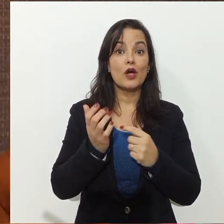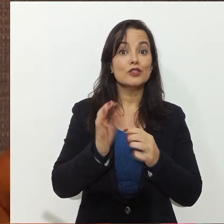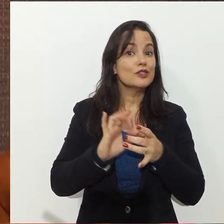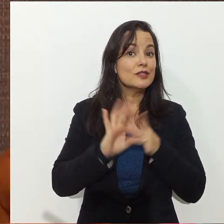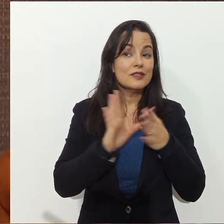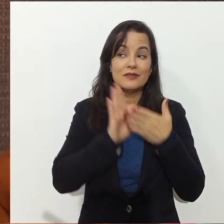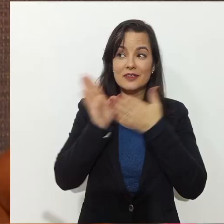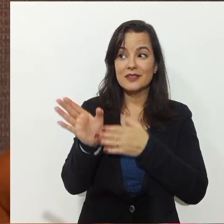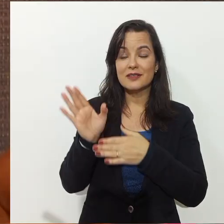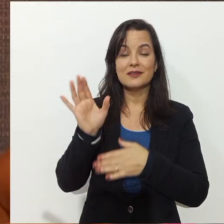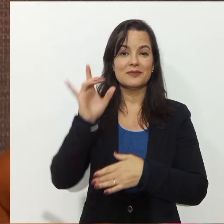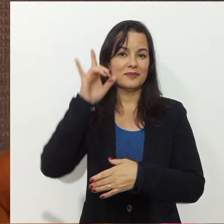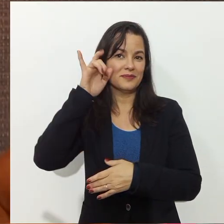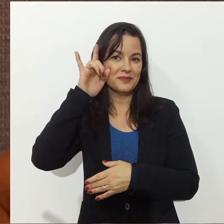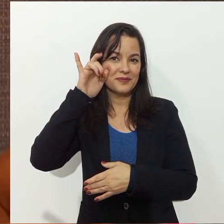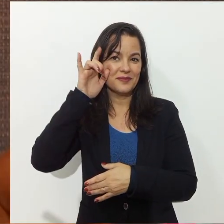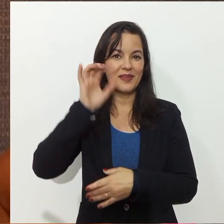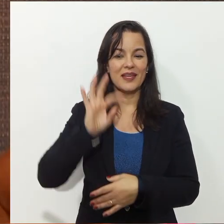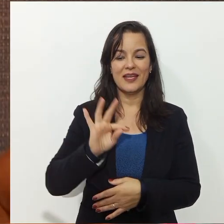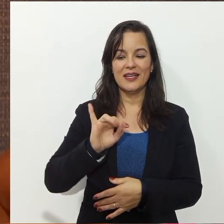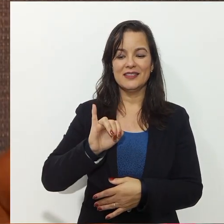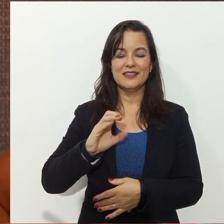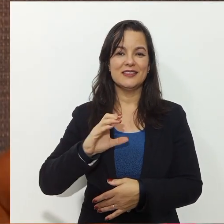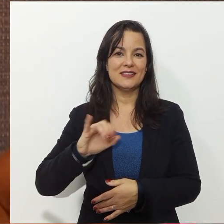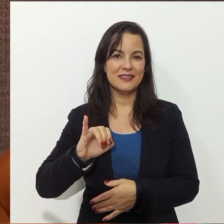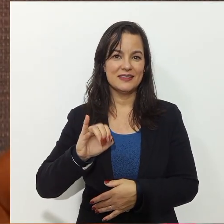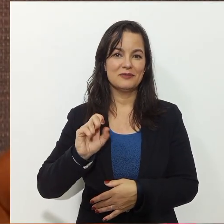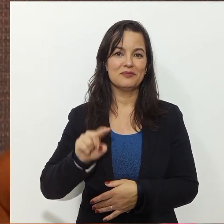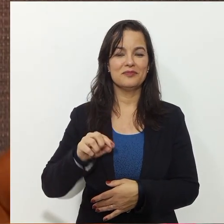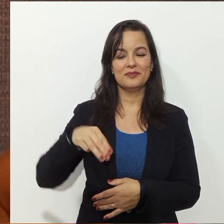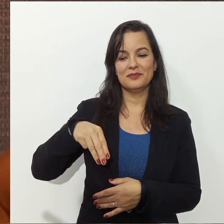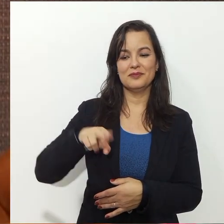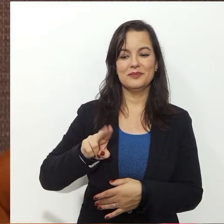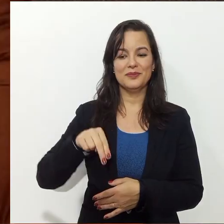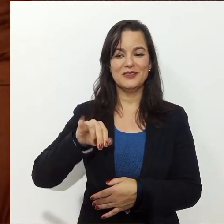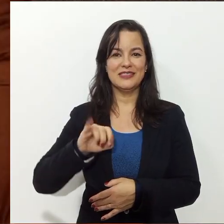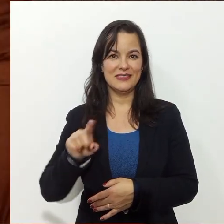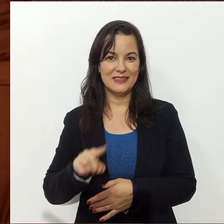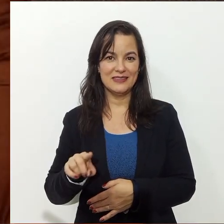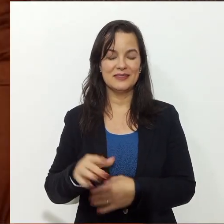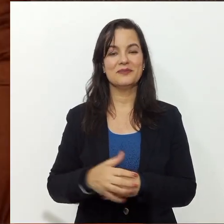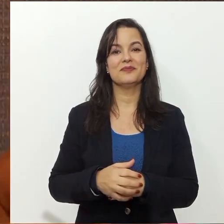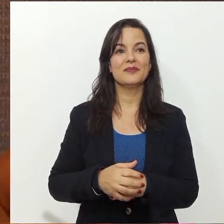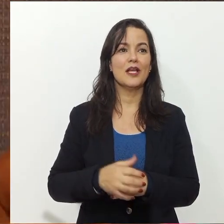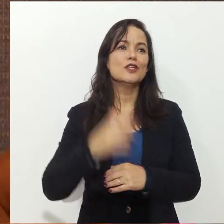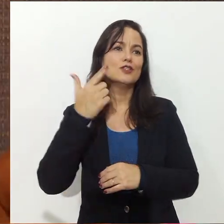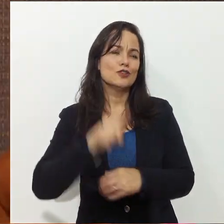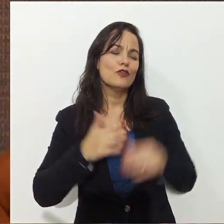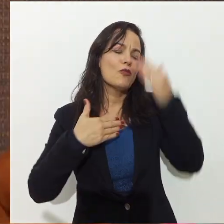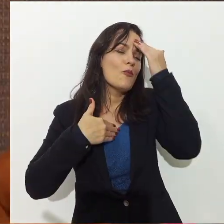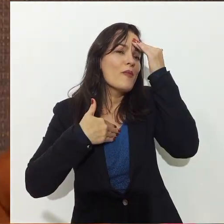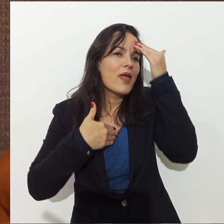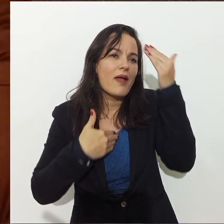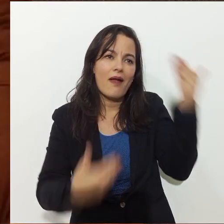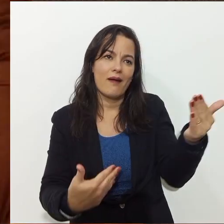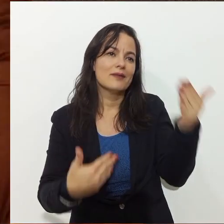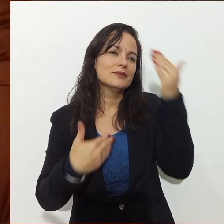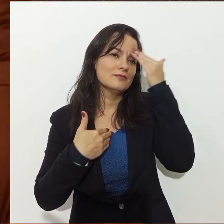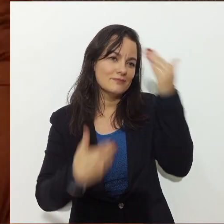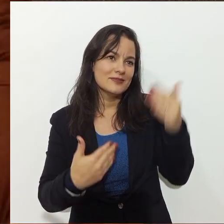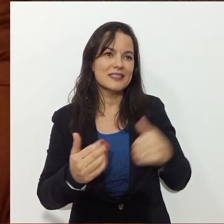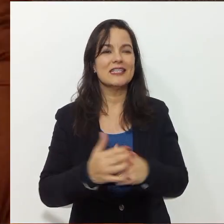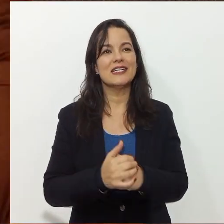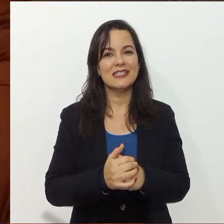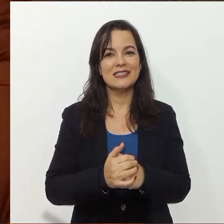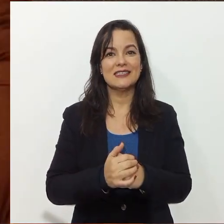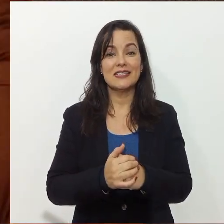tice.muniz, da forma como está aparecendo aqui na nossa tela. Letícia, mais uma vez, muito obrigada, viu? E espero que você tenha gostado aí do outro